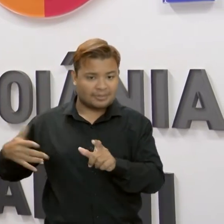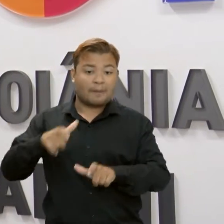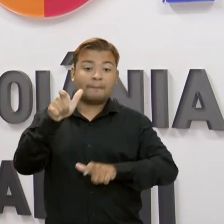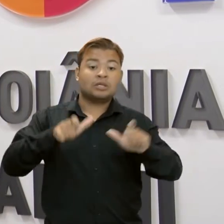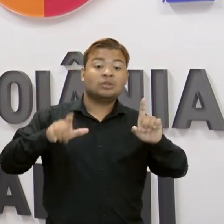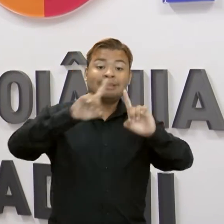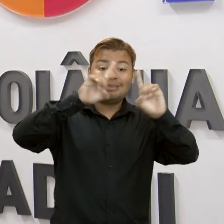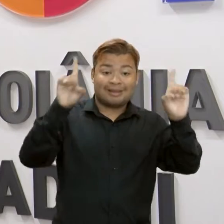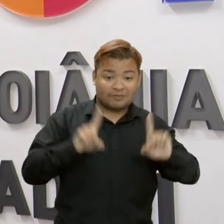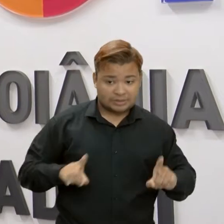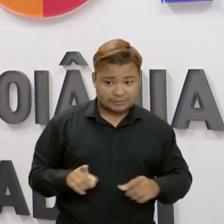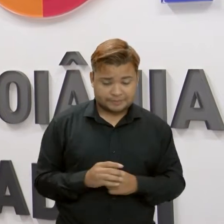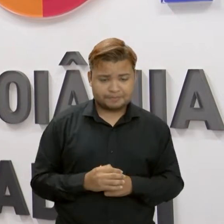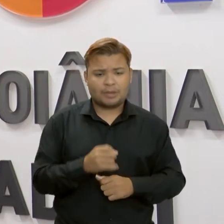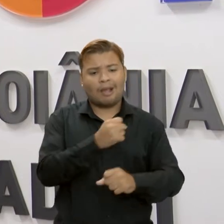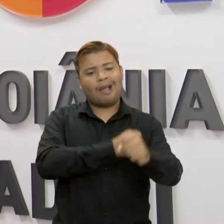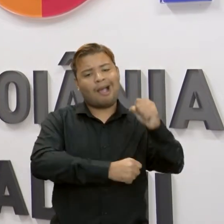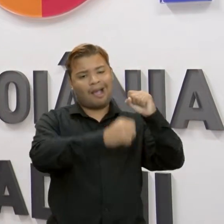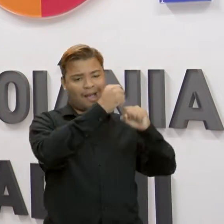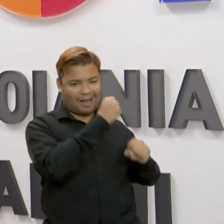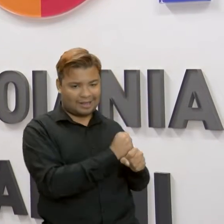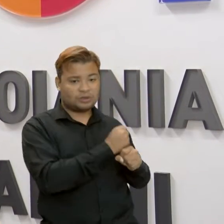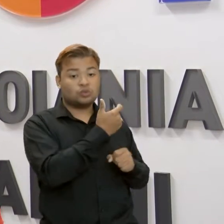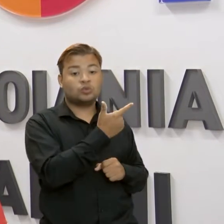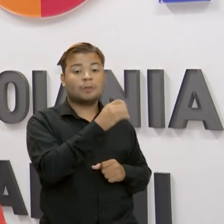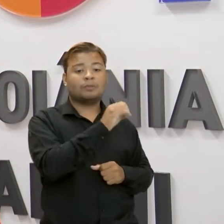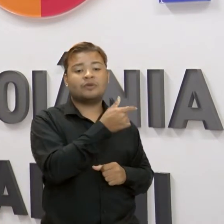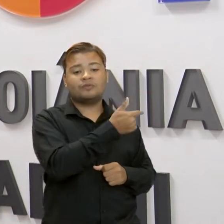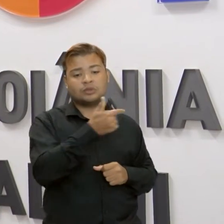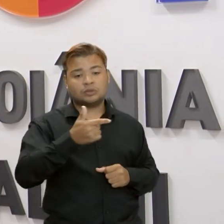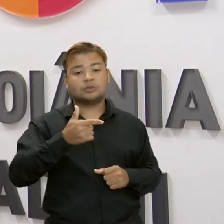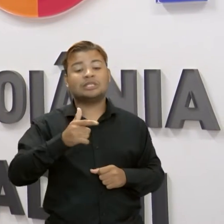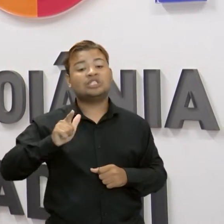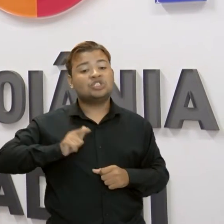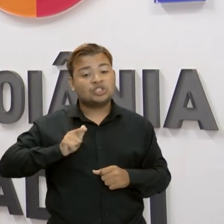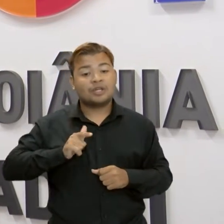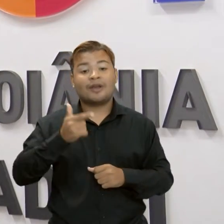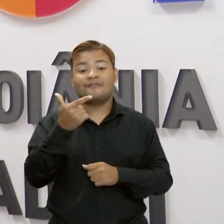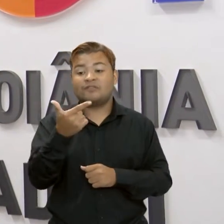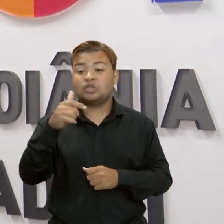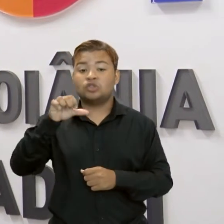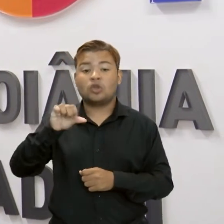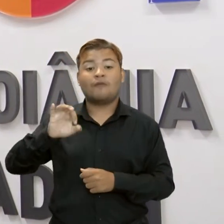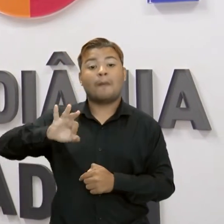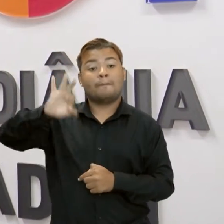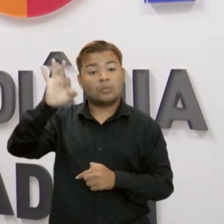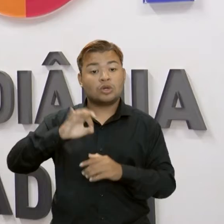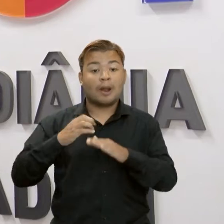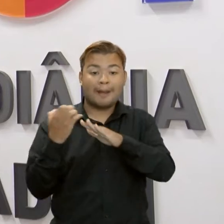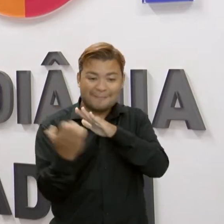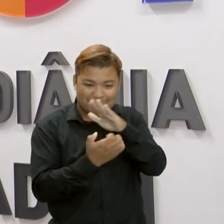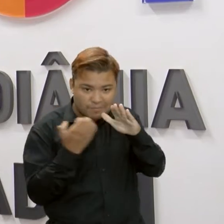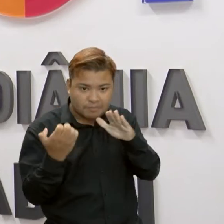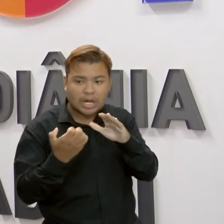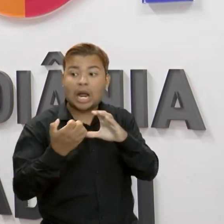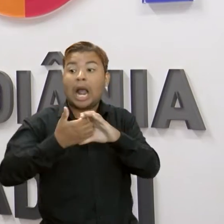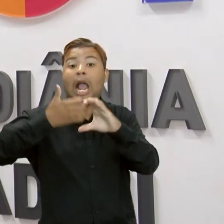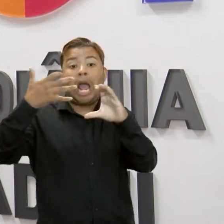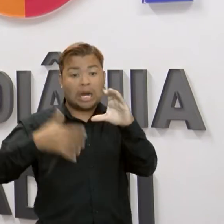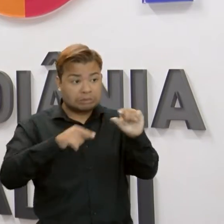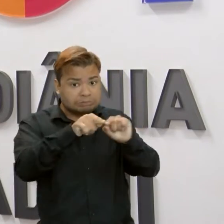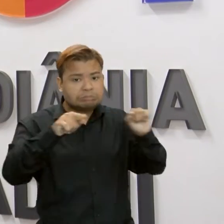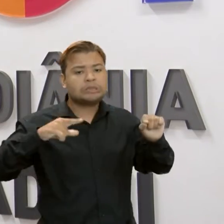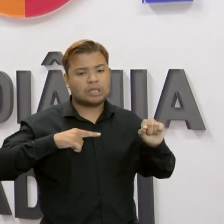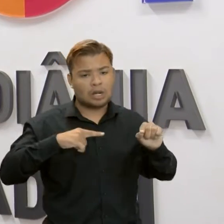deficiência. O ano passado, a edição de 2022, tinha 29% das 100 empresas com essas características. Isso saltou